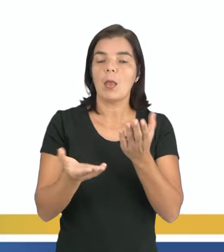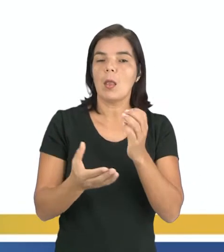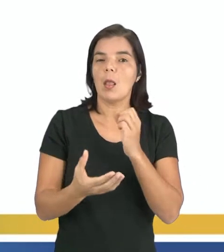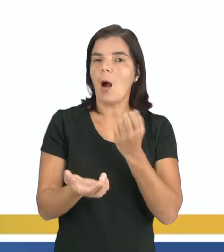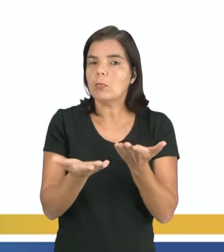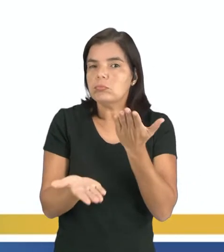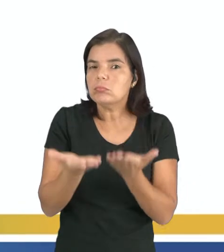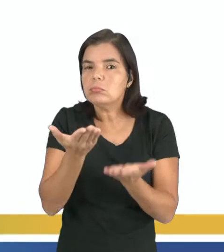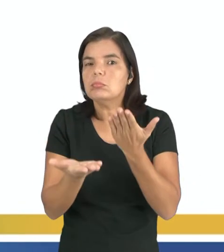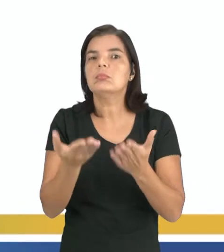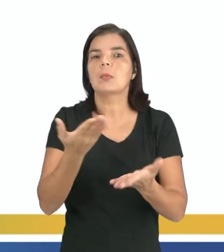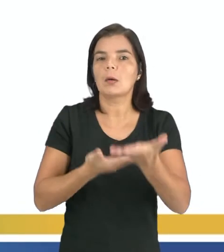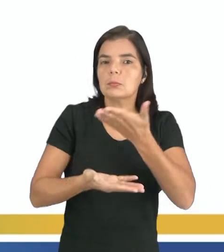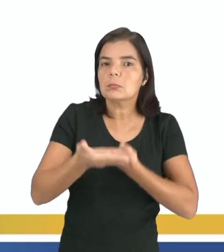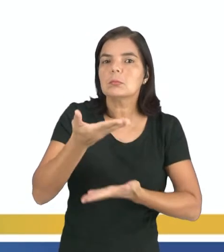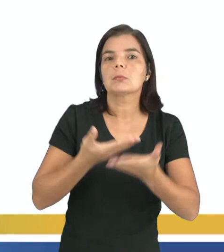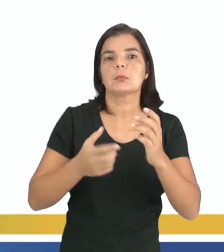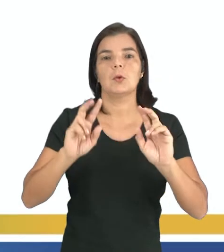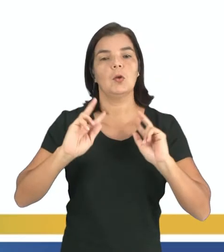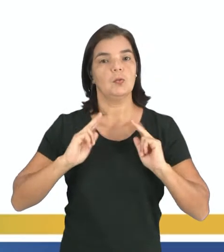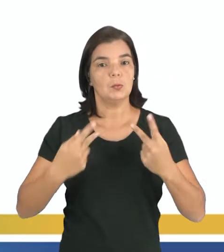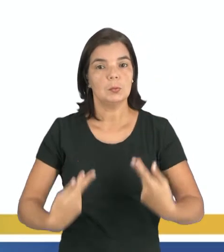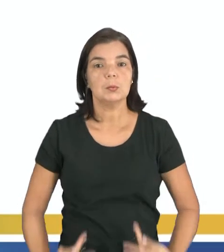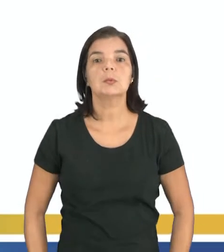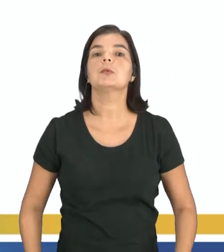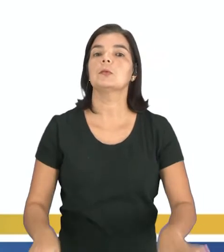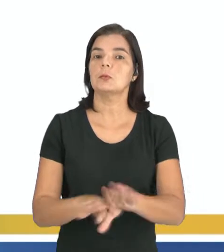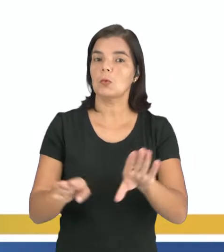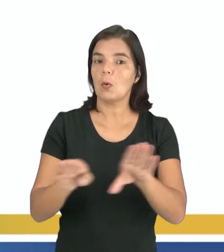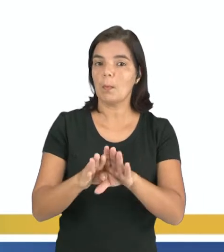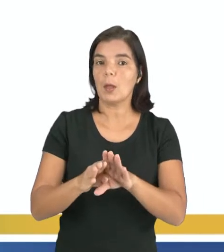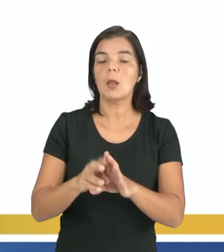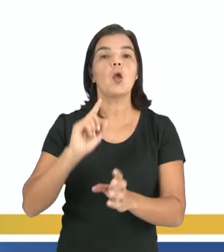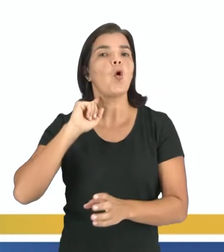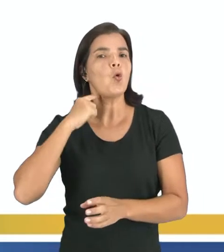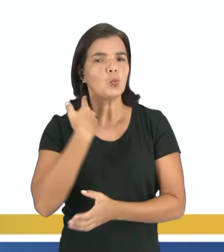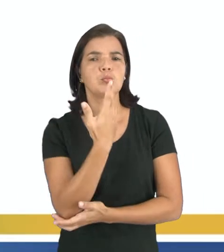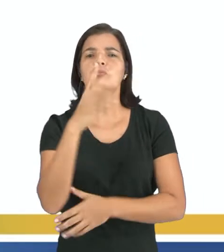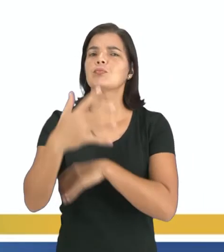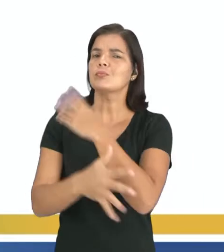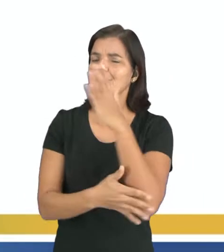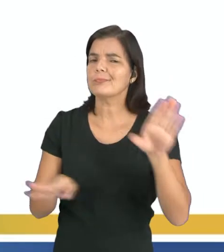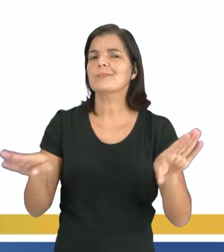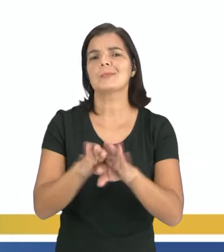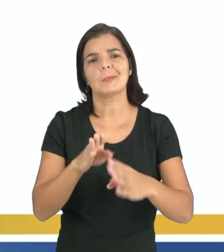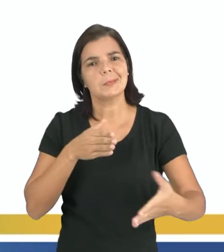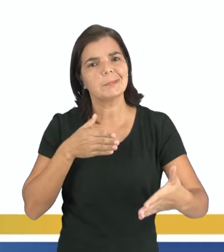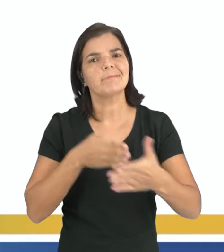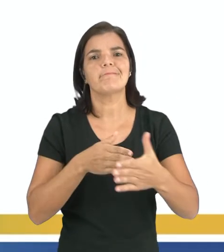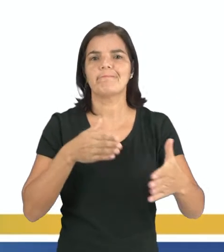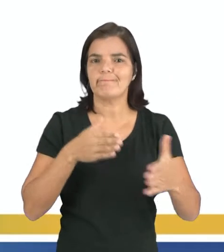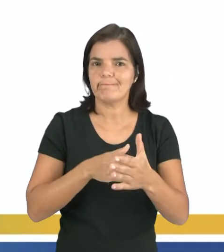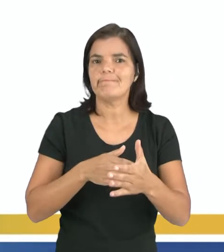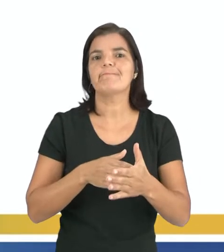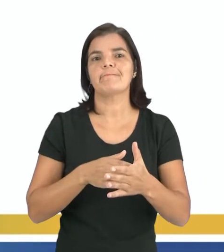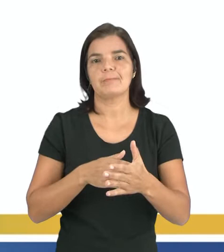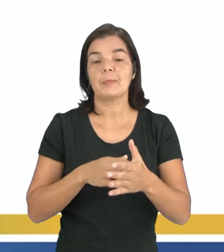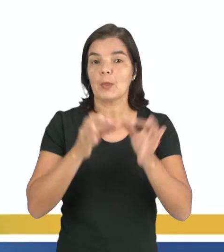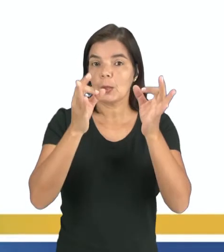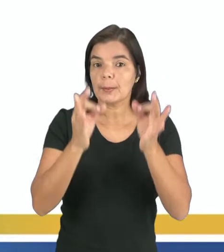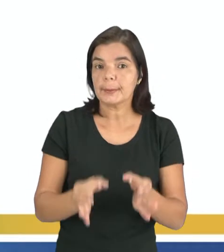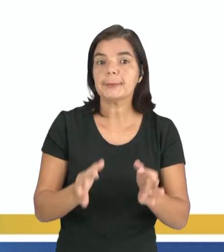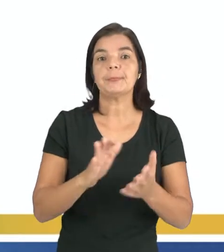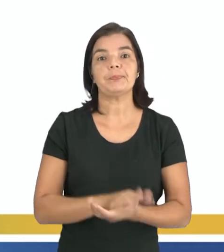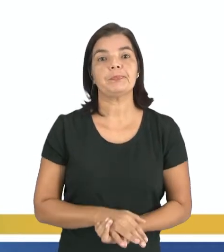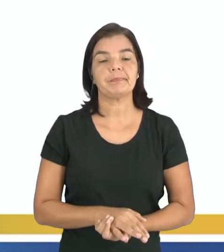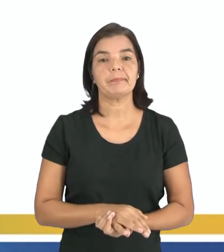aí a relação do ser humano com o meio ambiente, e a poluição é um grande empecilho em relação ao meio ambiente, certo?